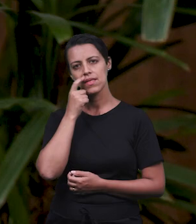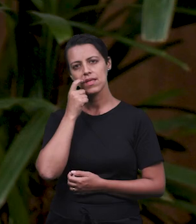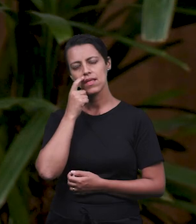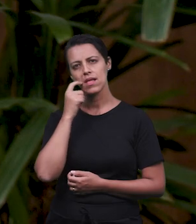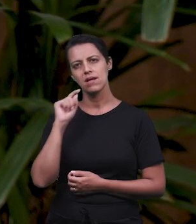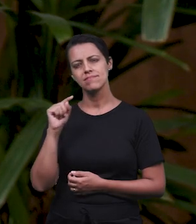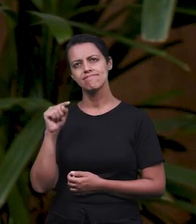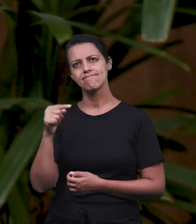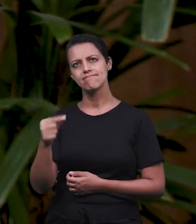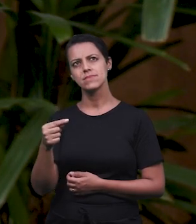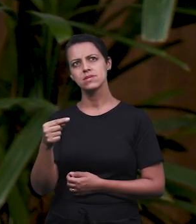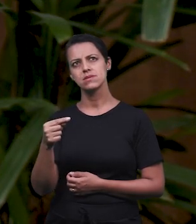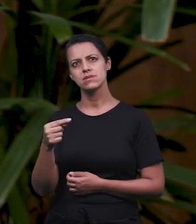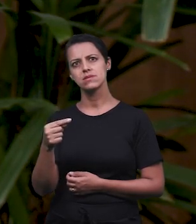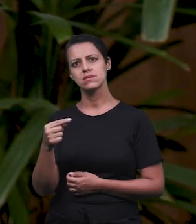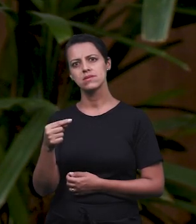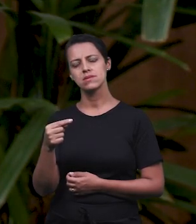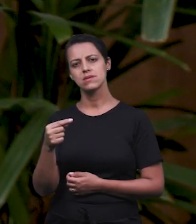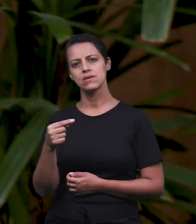dia,